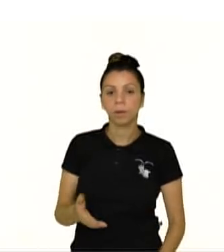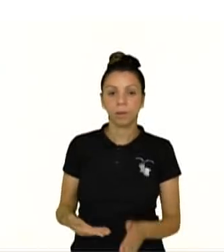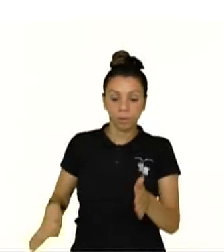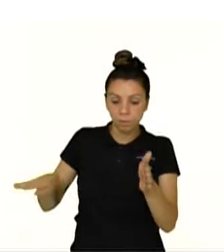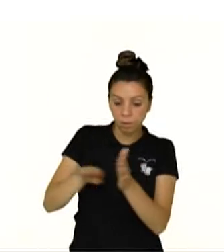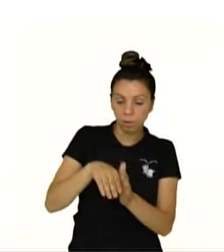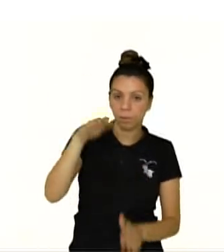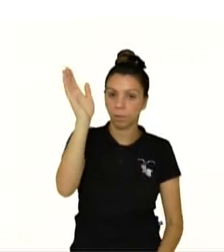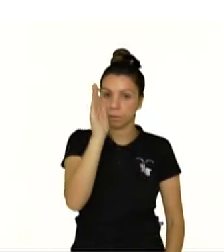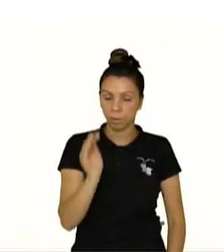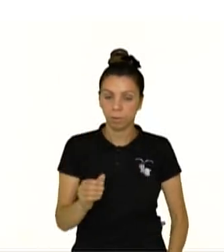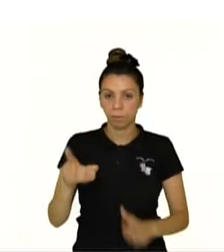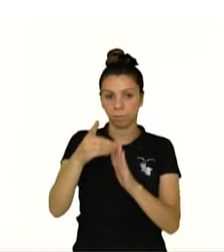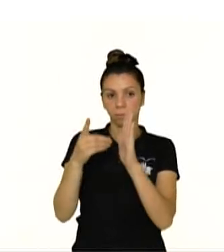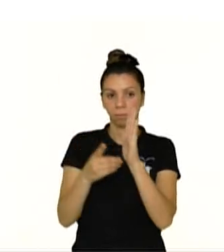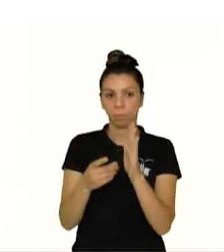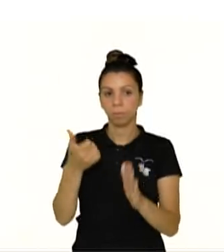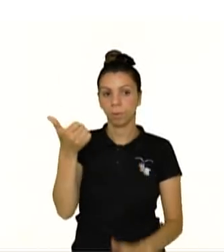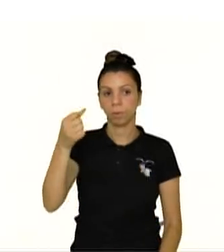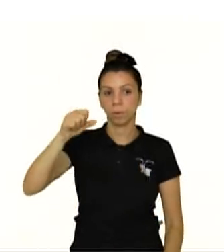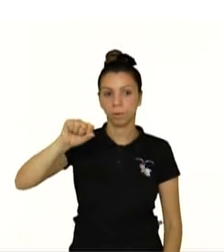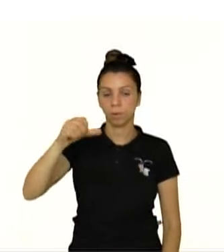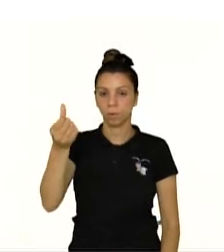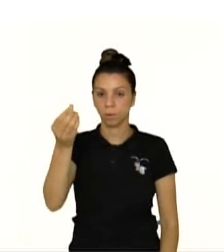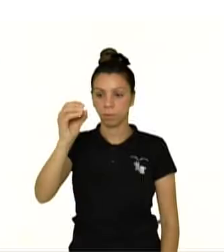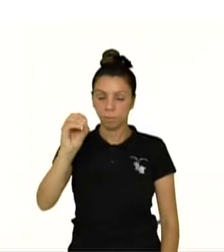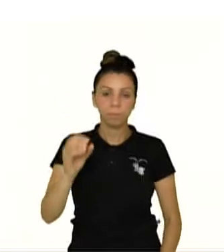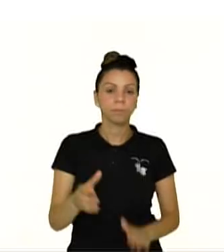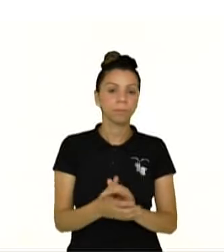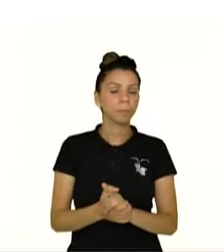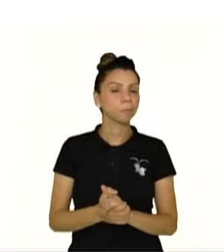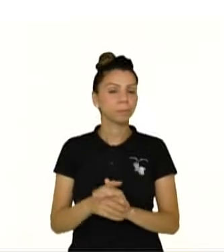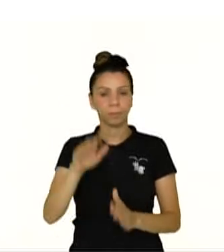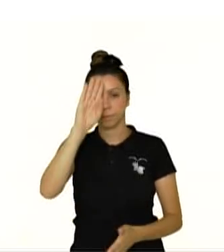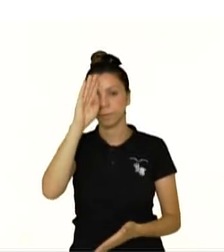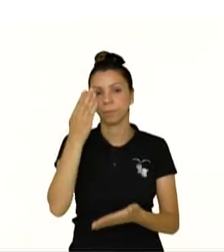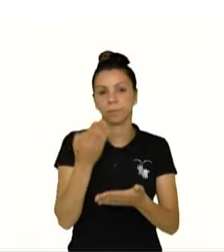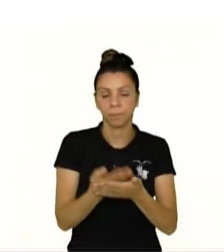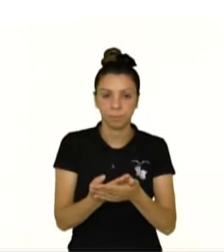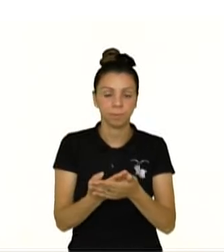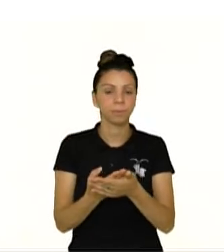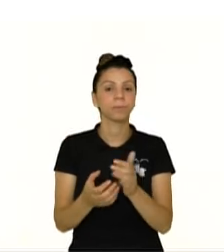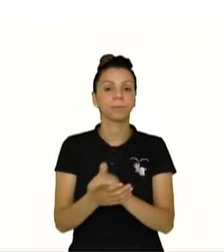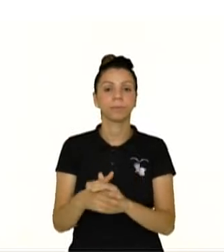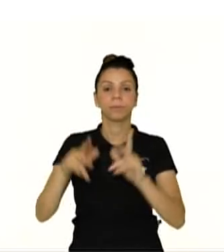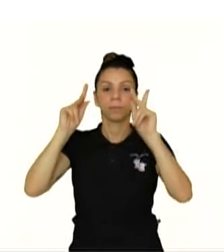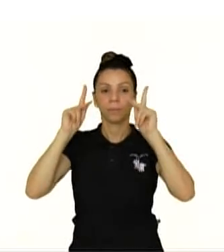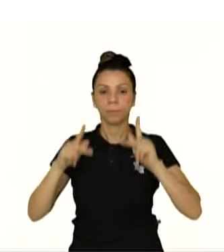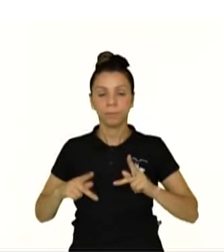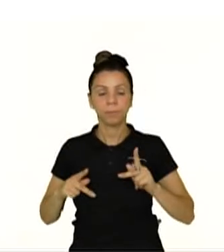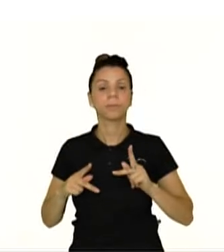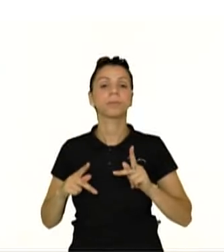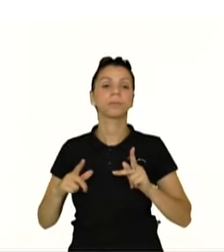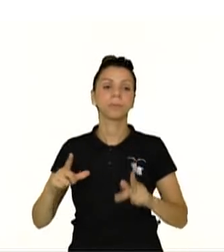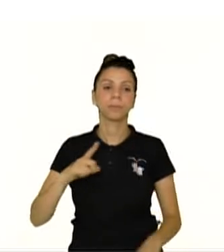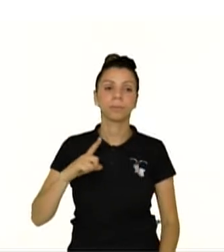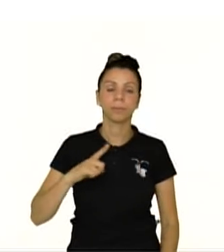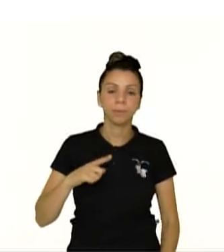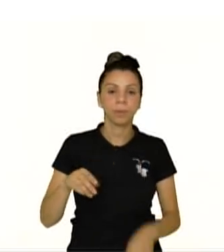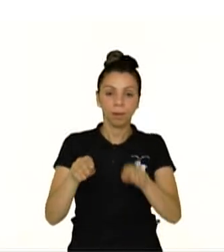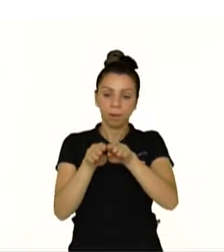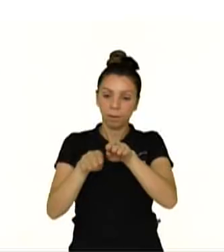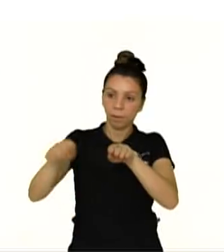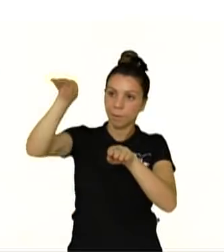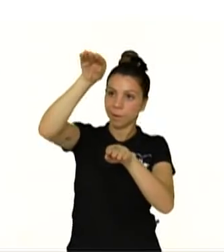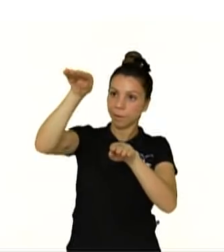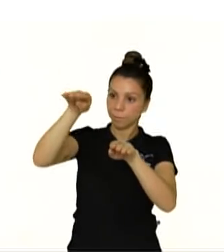na década de 1860 e ele vai afirmar que entre os seres humanos havia uma